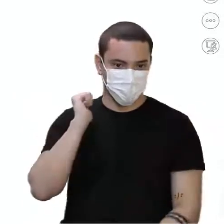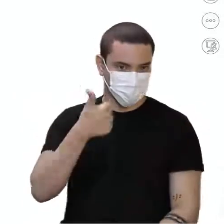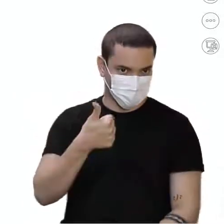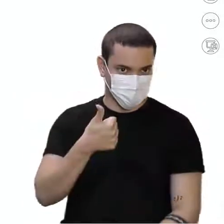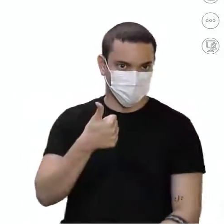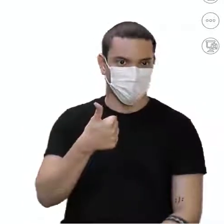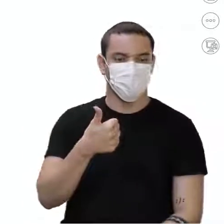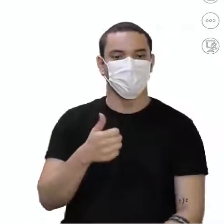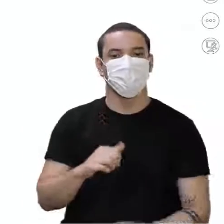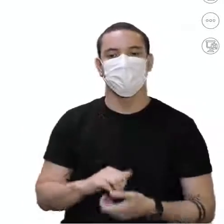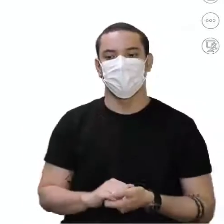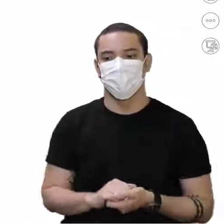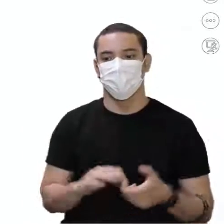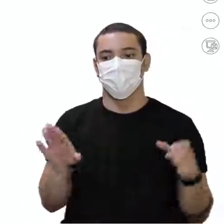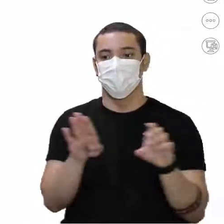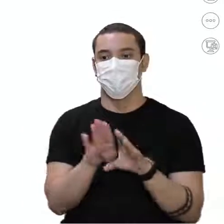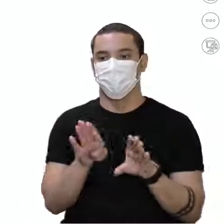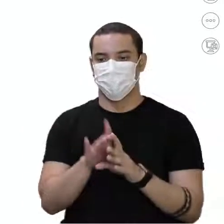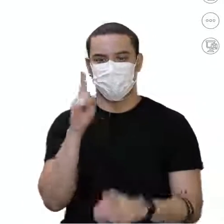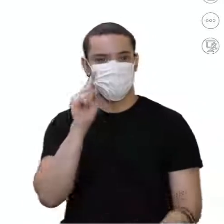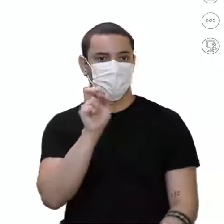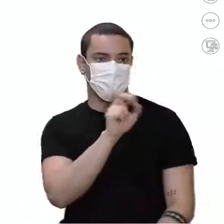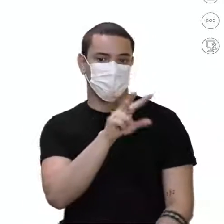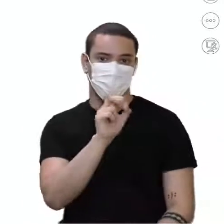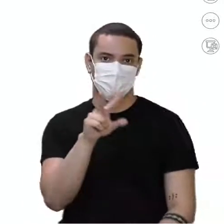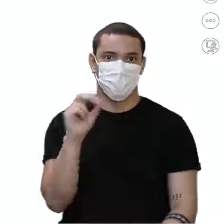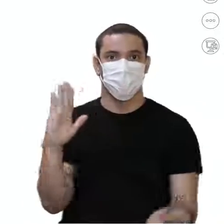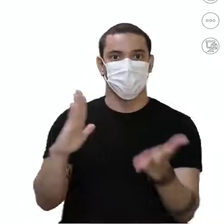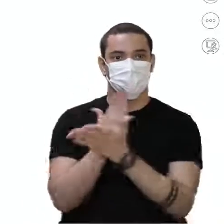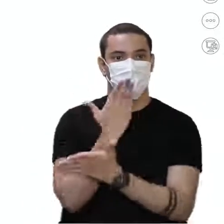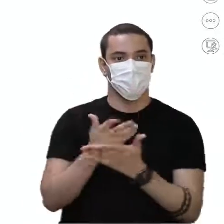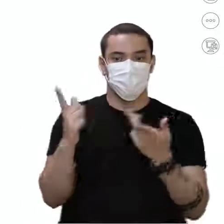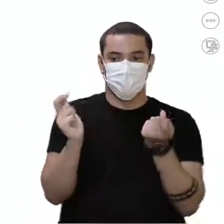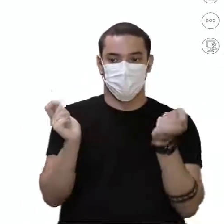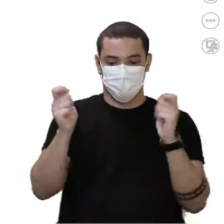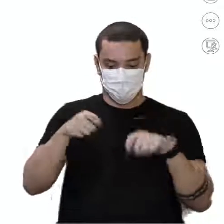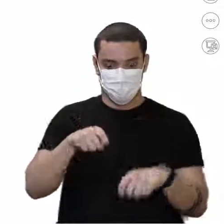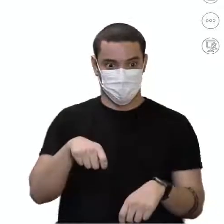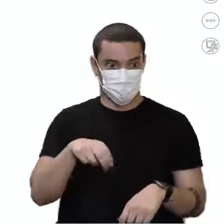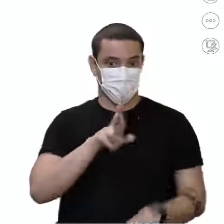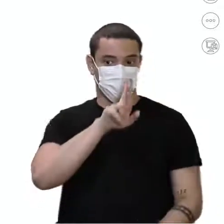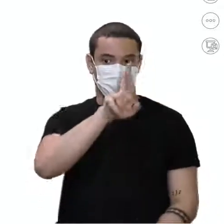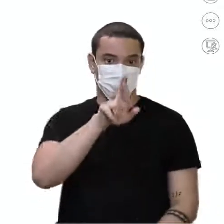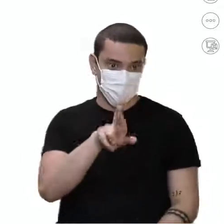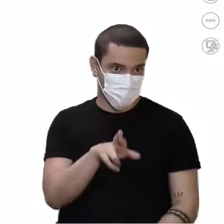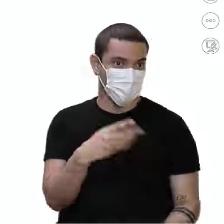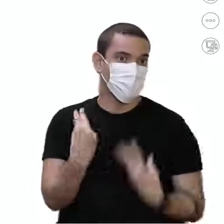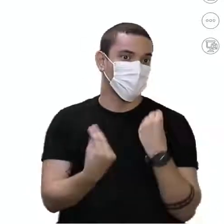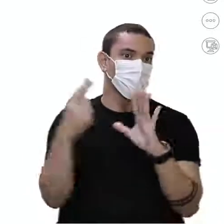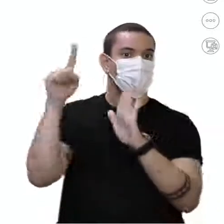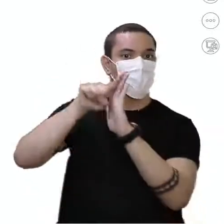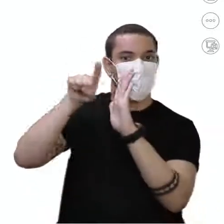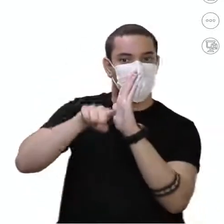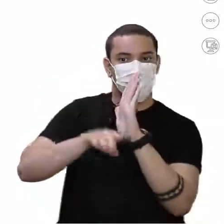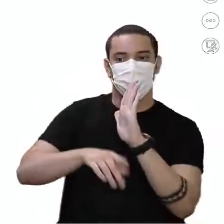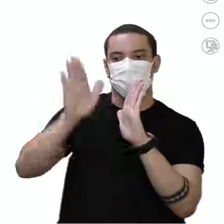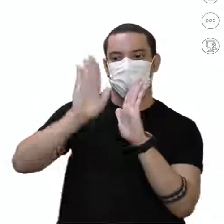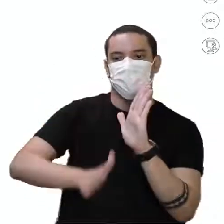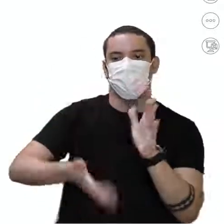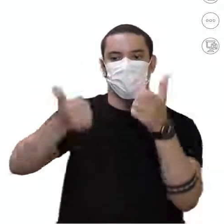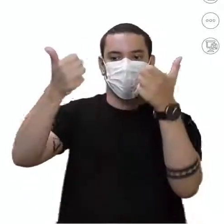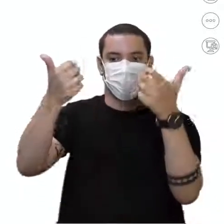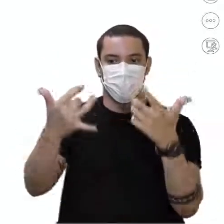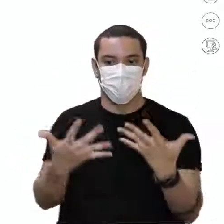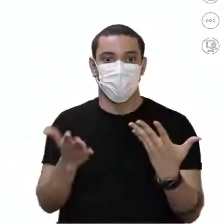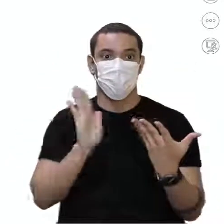E aí vamos ver aqui algumas formas de responder sobre essas perguntas, se a gente já